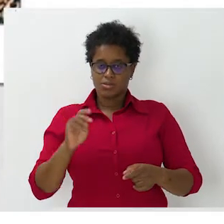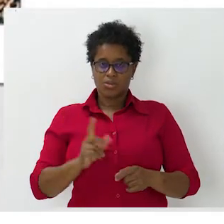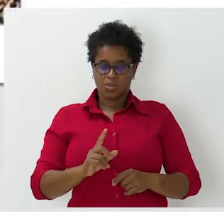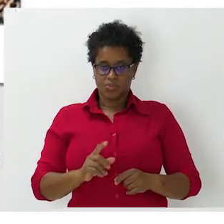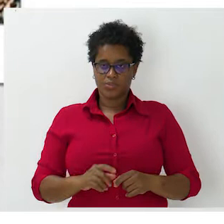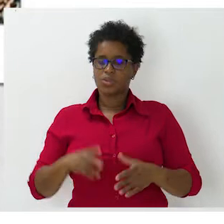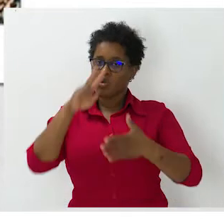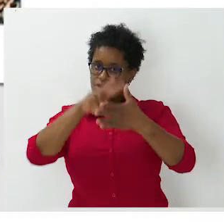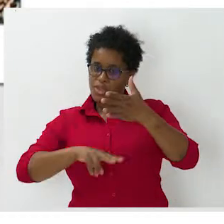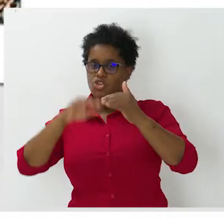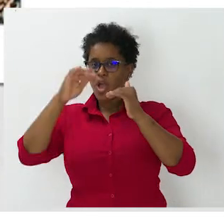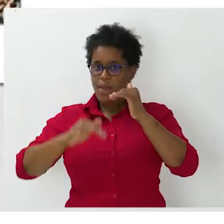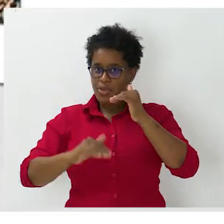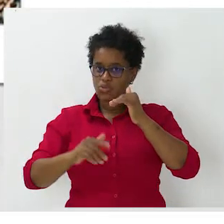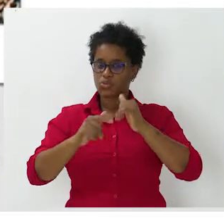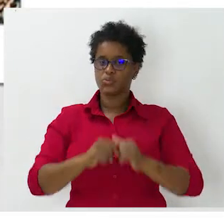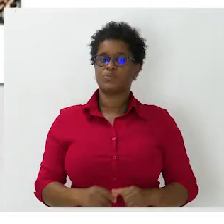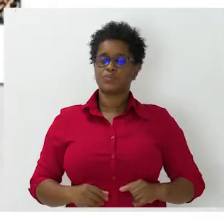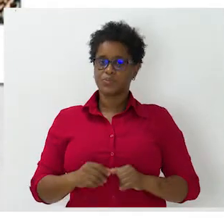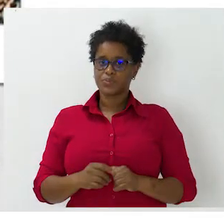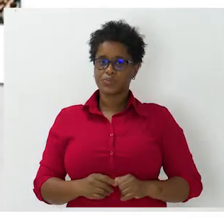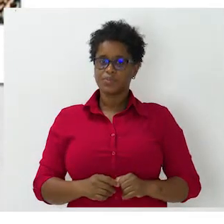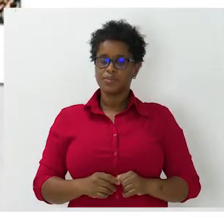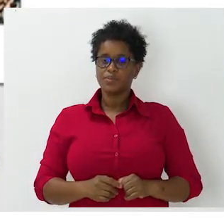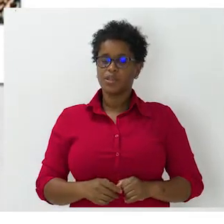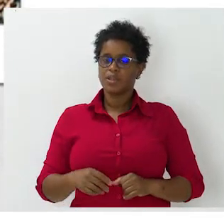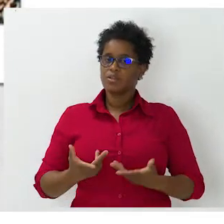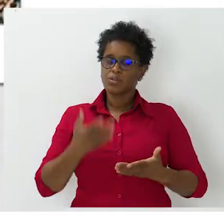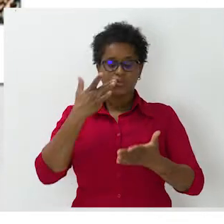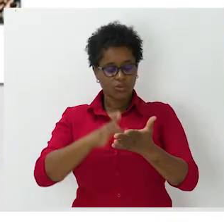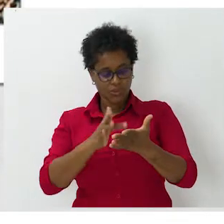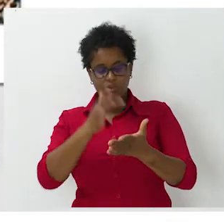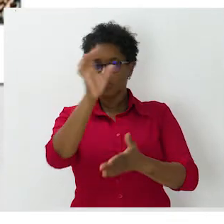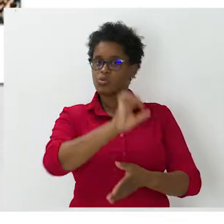o texto mais abaixo, o texto do vosso manual,